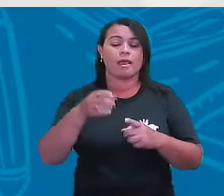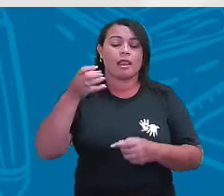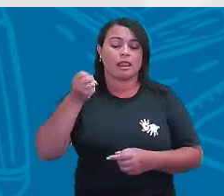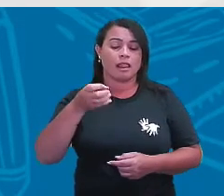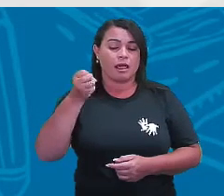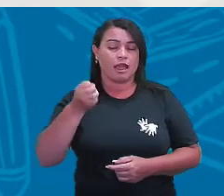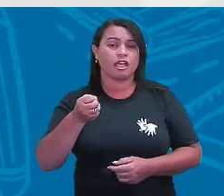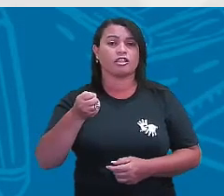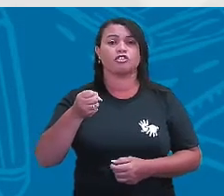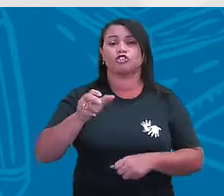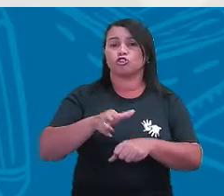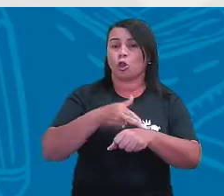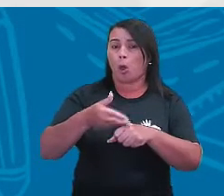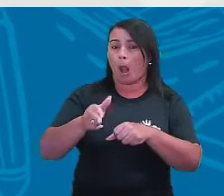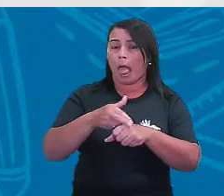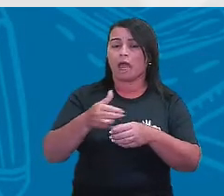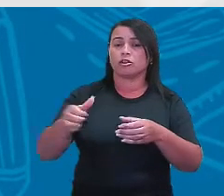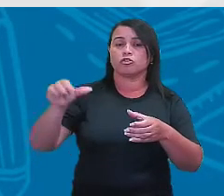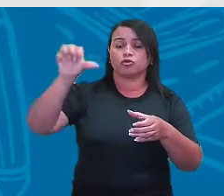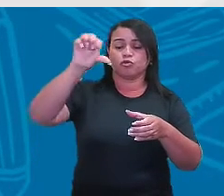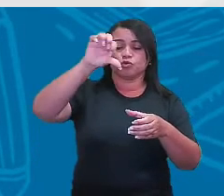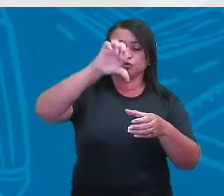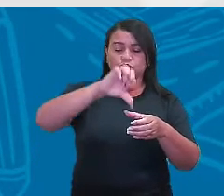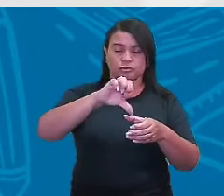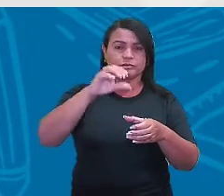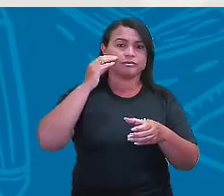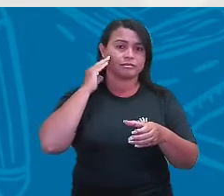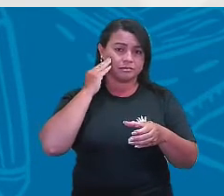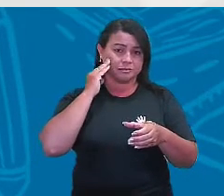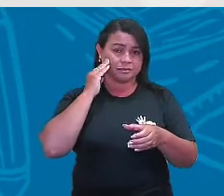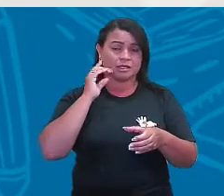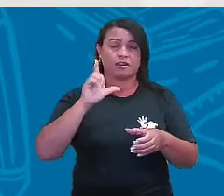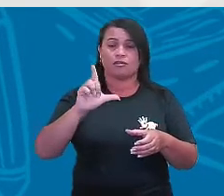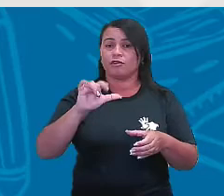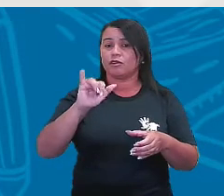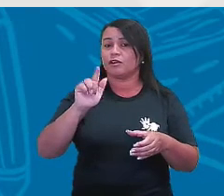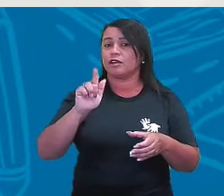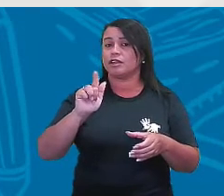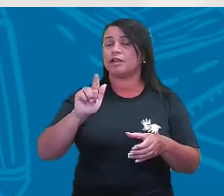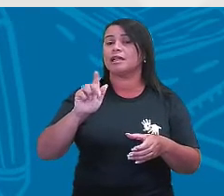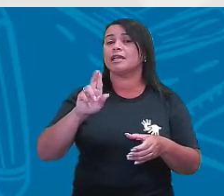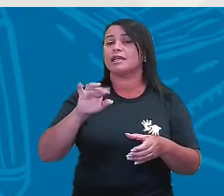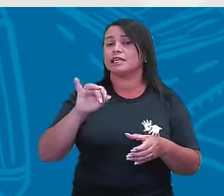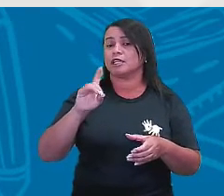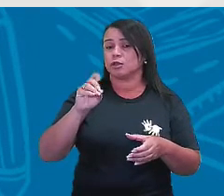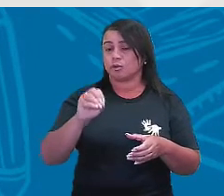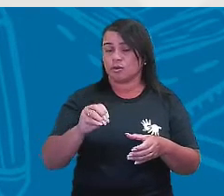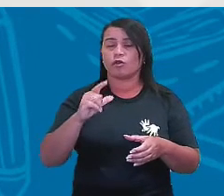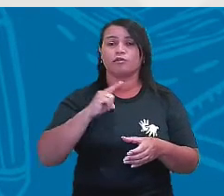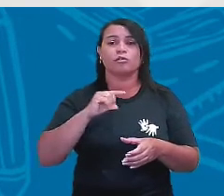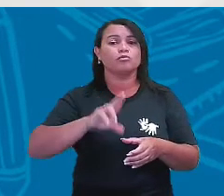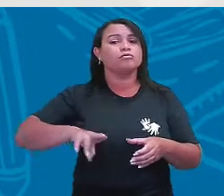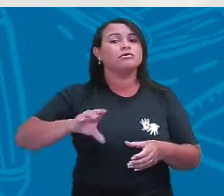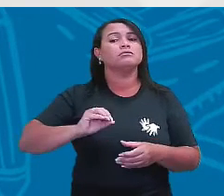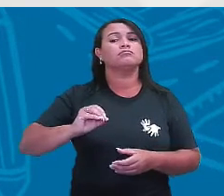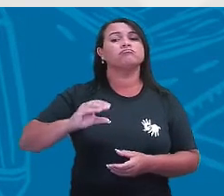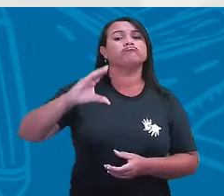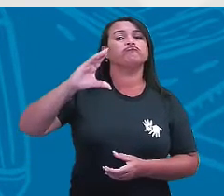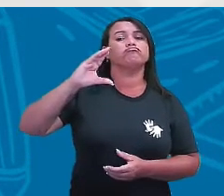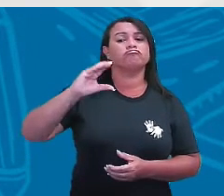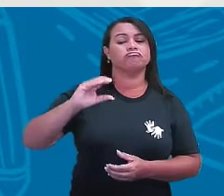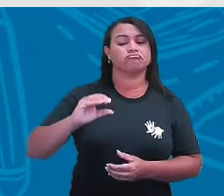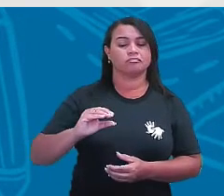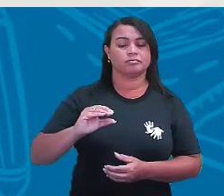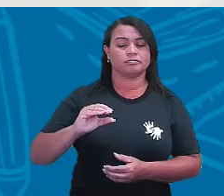leite, achocolatado, tudo aquilo que for líquido, eu vou usar as medidas de capacidade para poder medir,